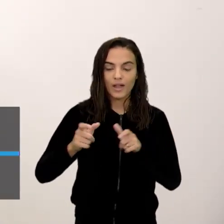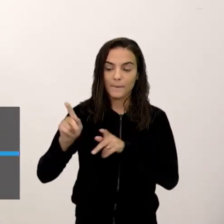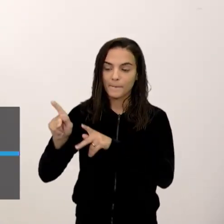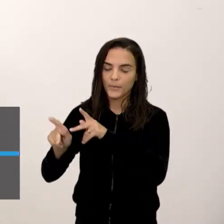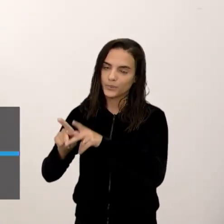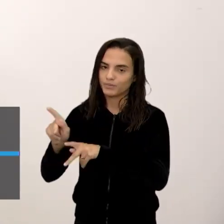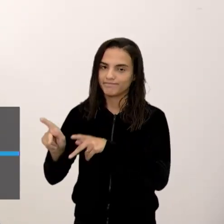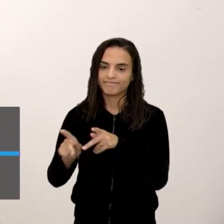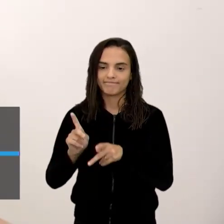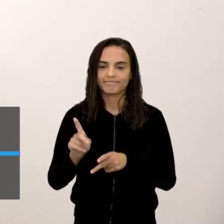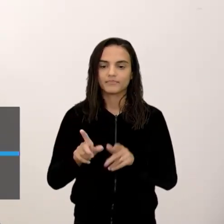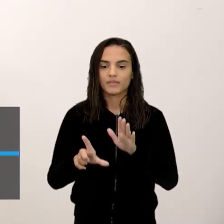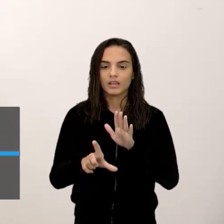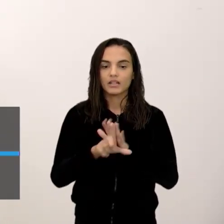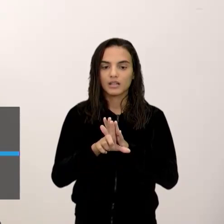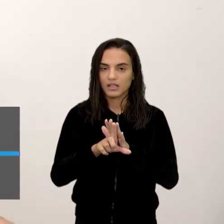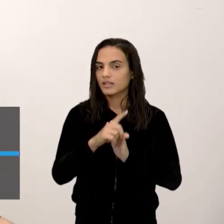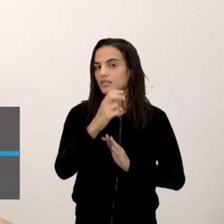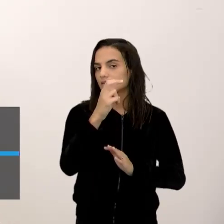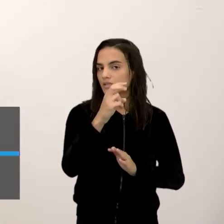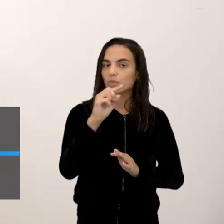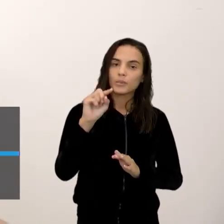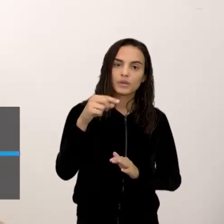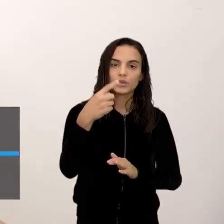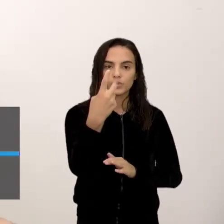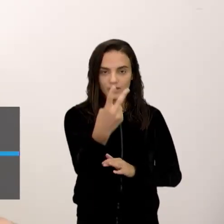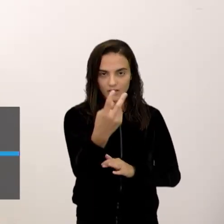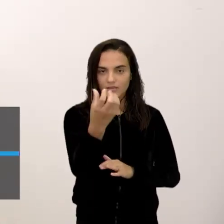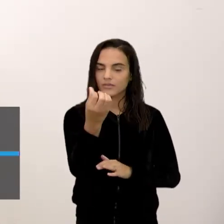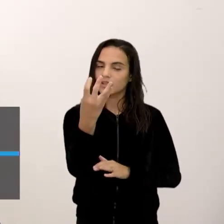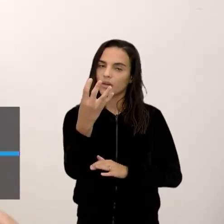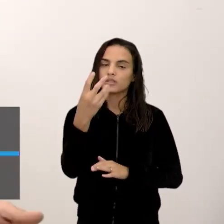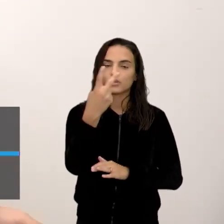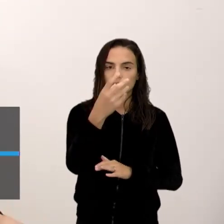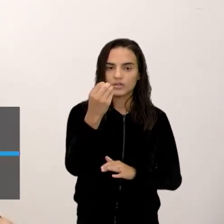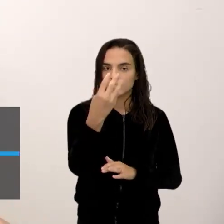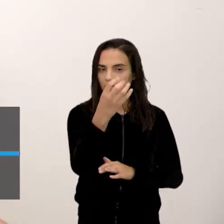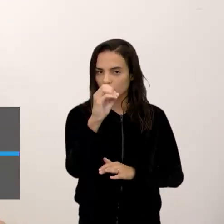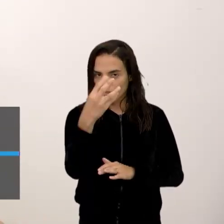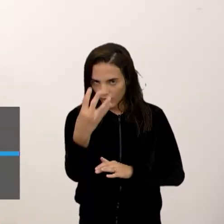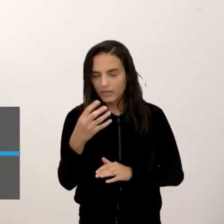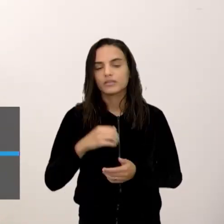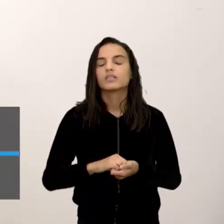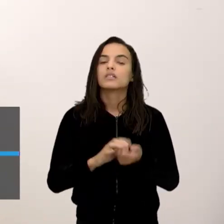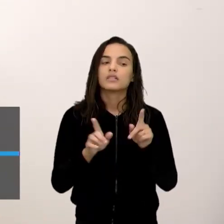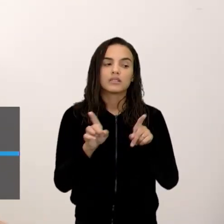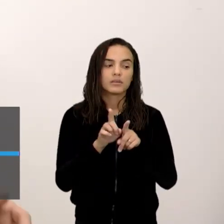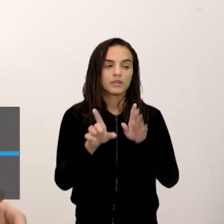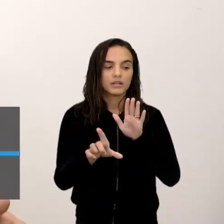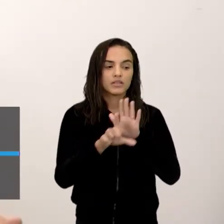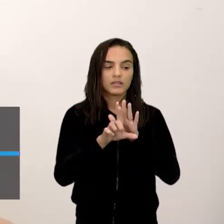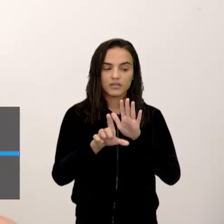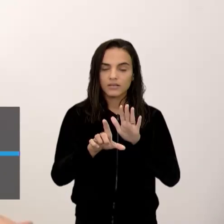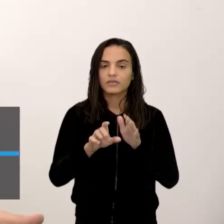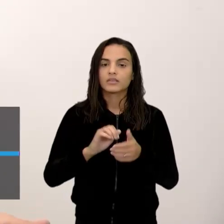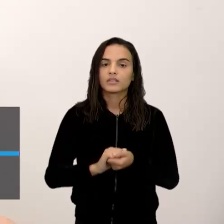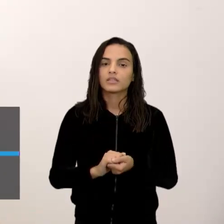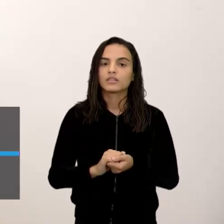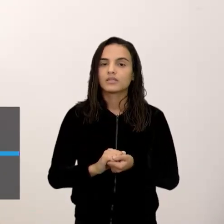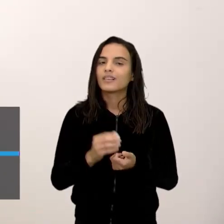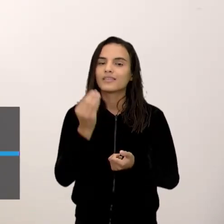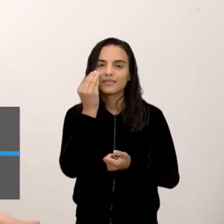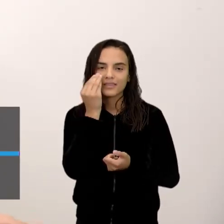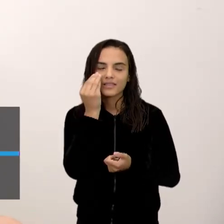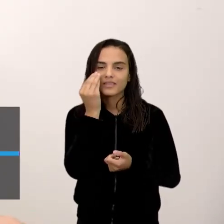públicos. Então, a Lei 5.296 de 2004, de acessibilidade, a própria LBI de 2015. Então, a gente está aí